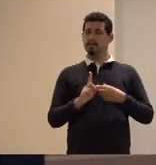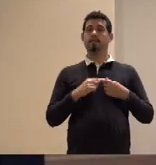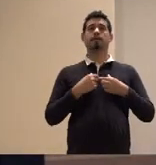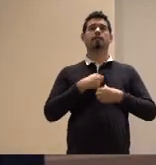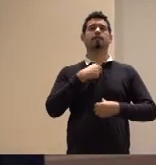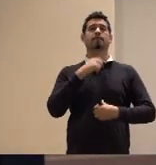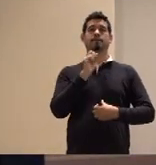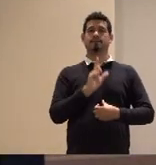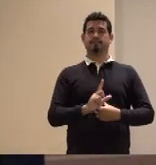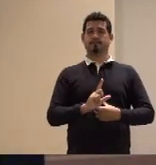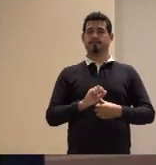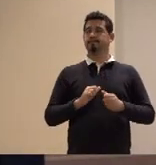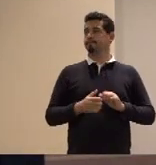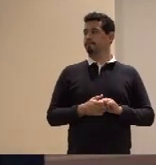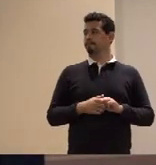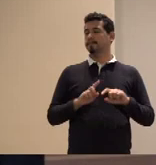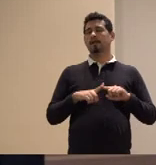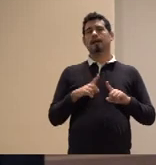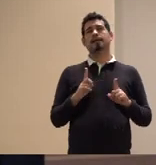gravata azul.